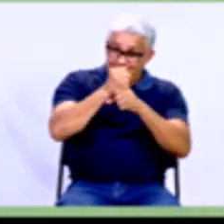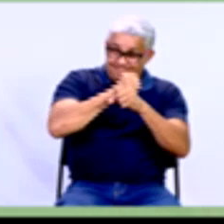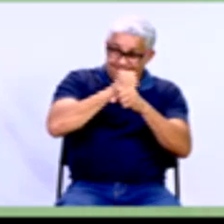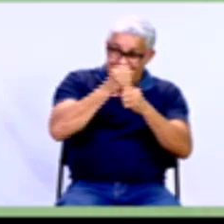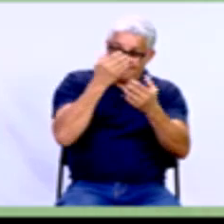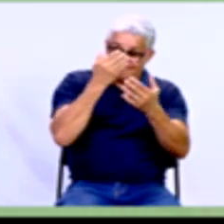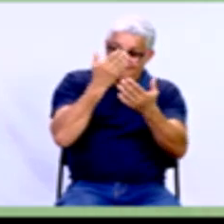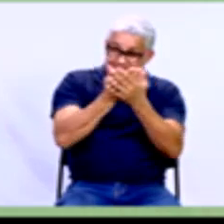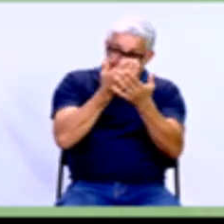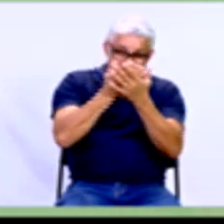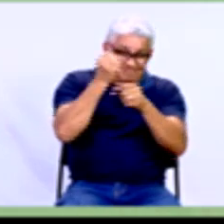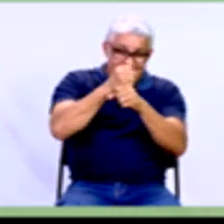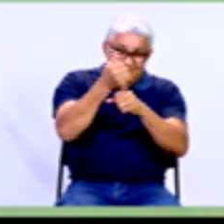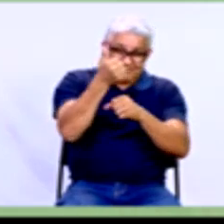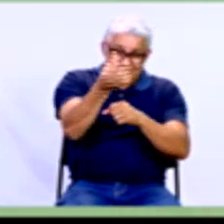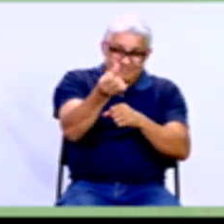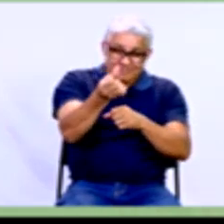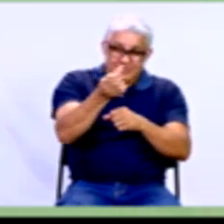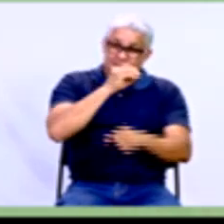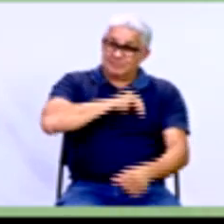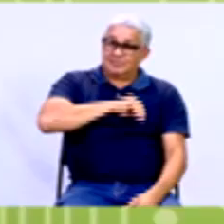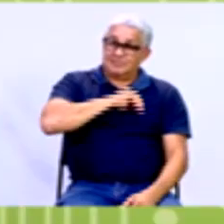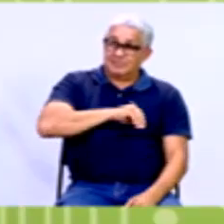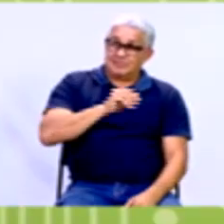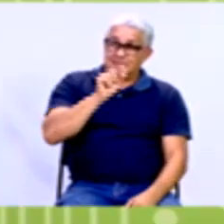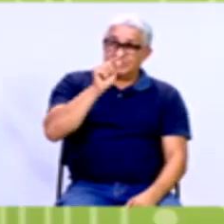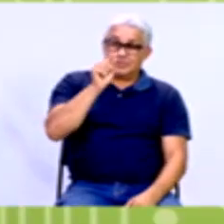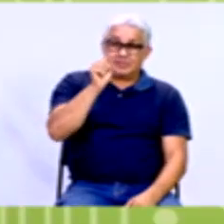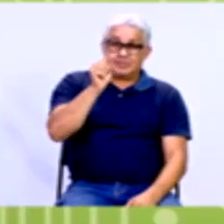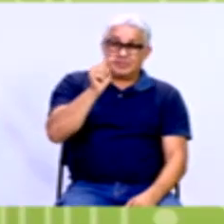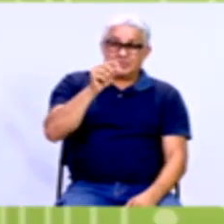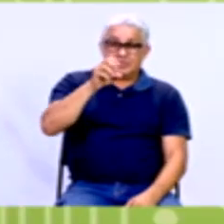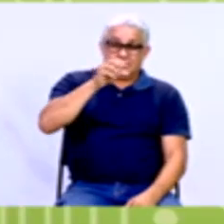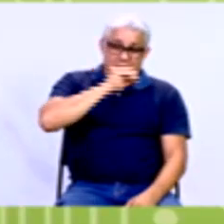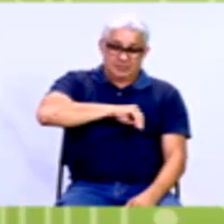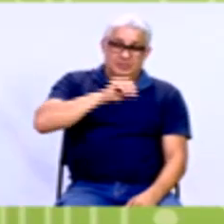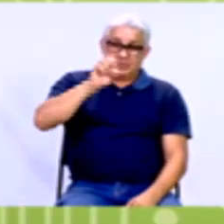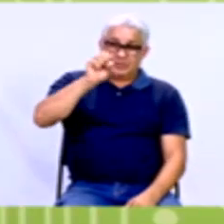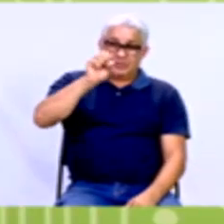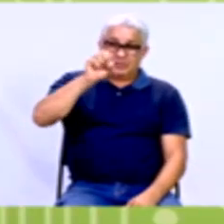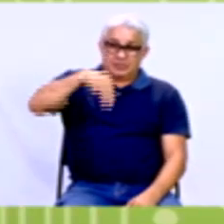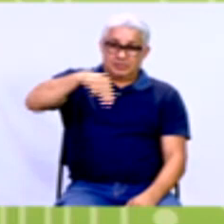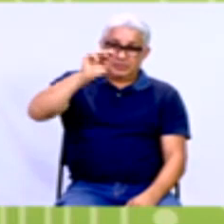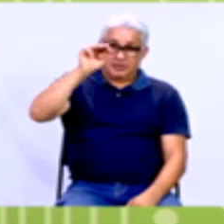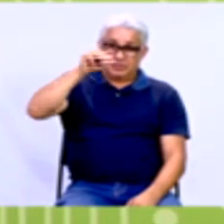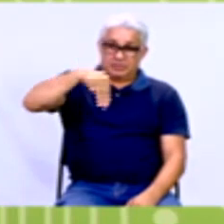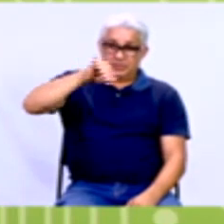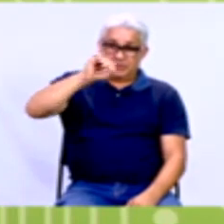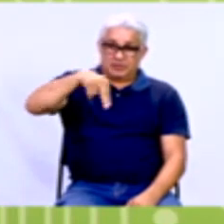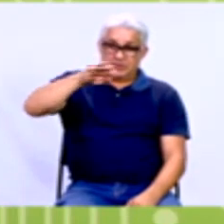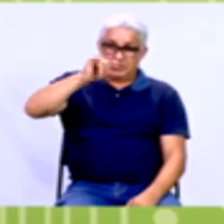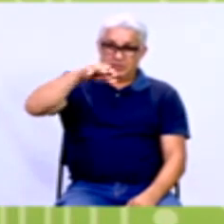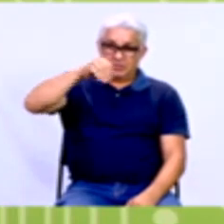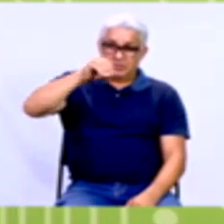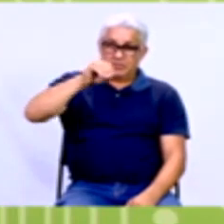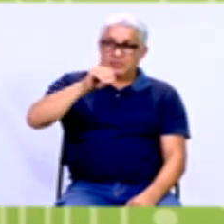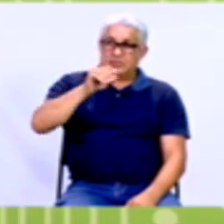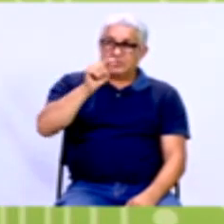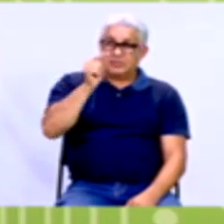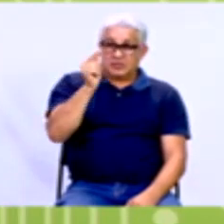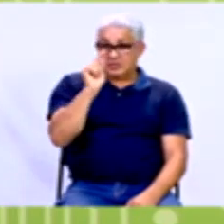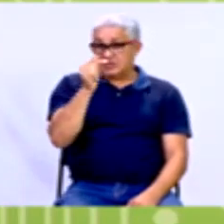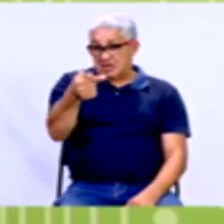16 anos vai ganhar, em média, 7 salários mínimos. Que interessante isso, para a gente ver a aplicação, né?